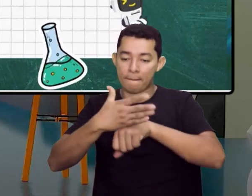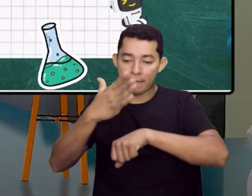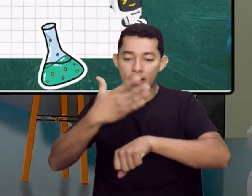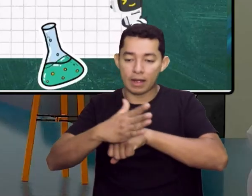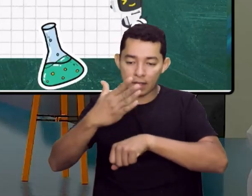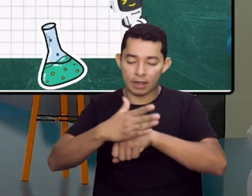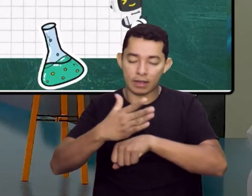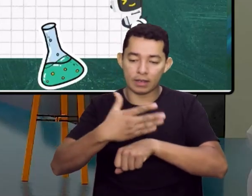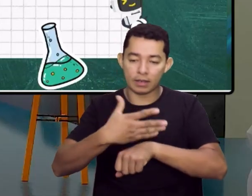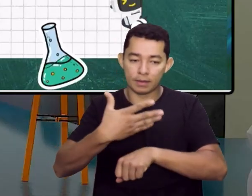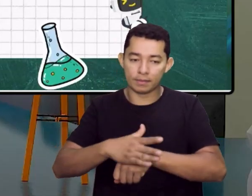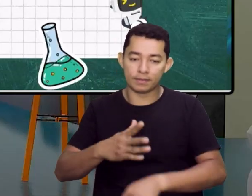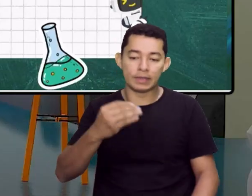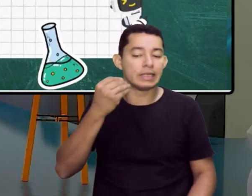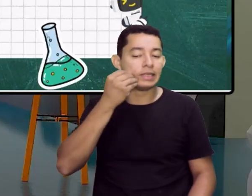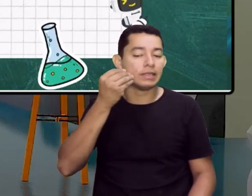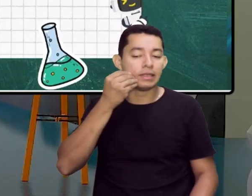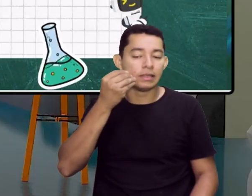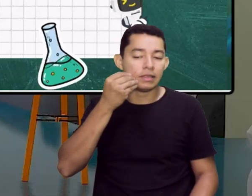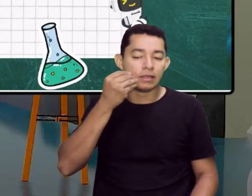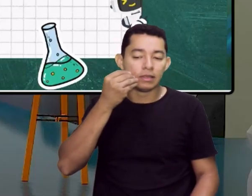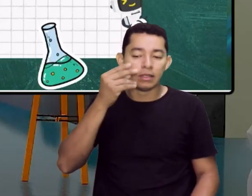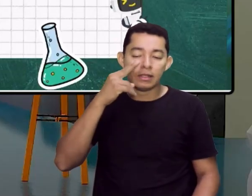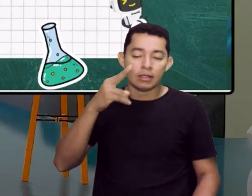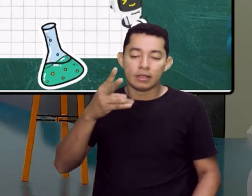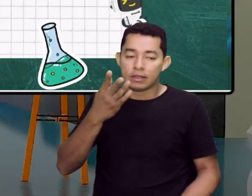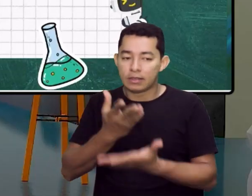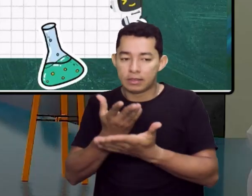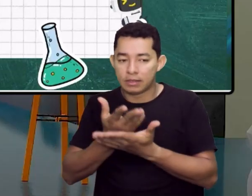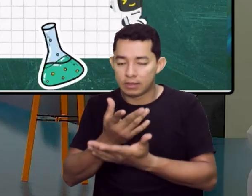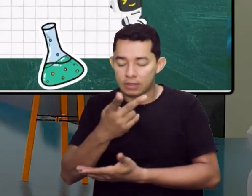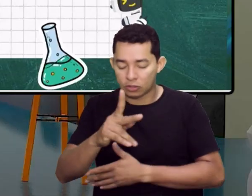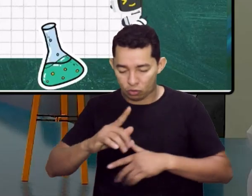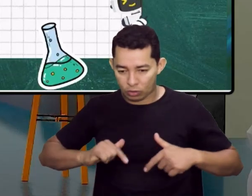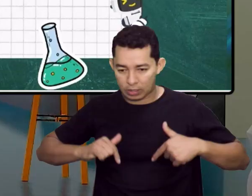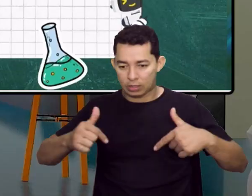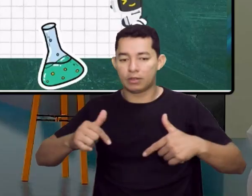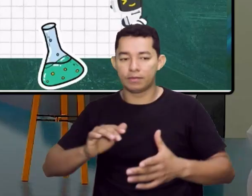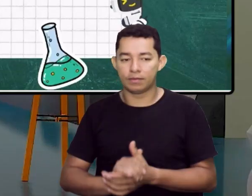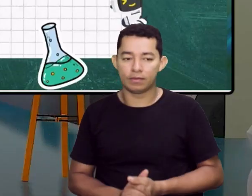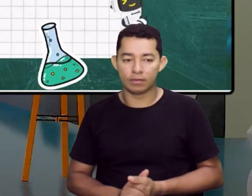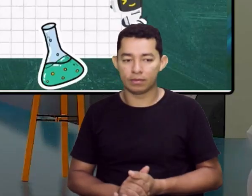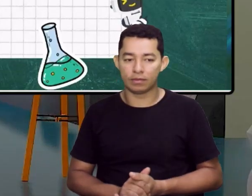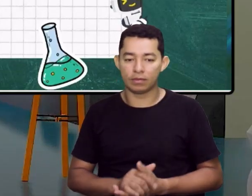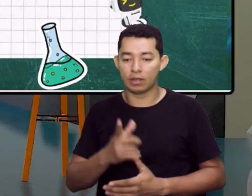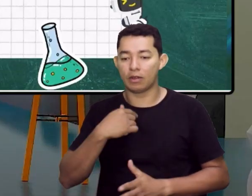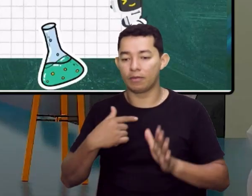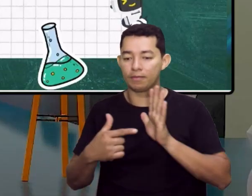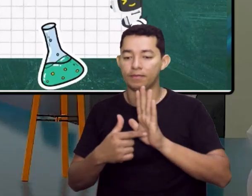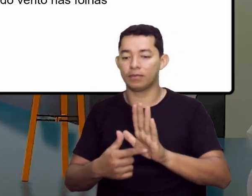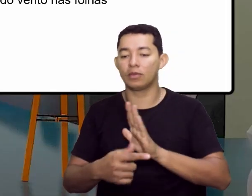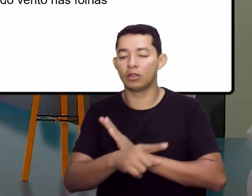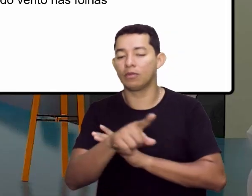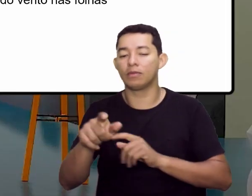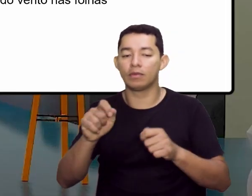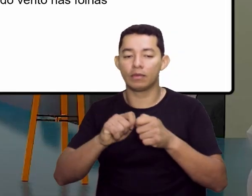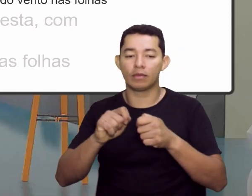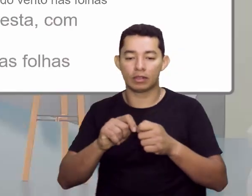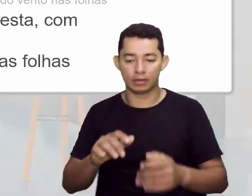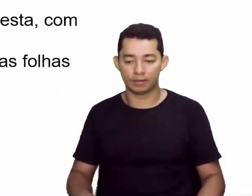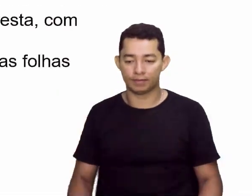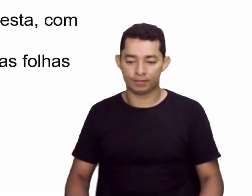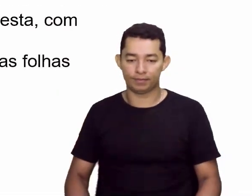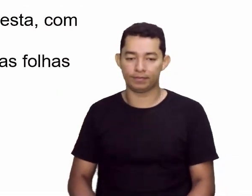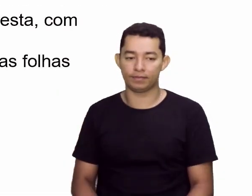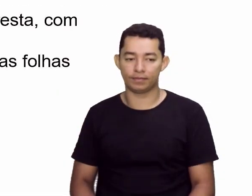praticar, colocar em prática, tentar revendo aí, estudar através da ação. Tá? Então, deixa eu mostrar aqui como é que você vai fazer isso.